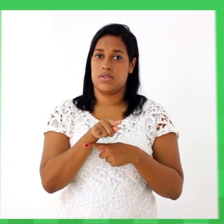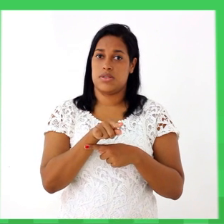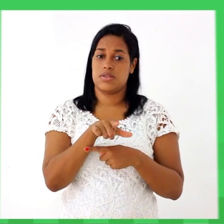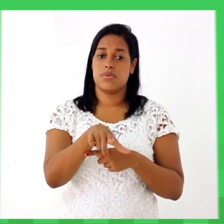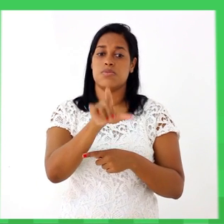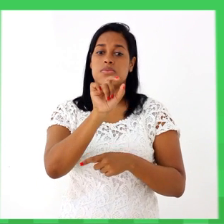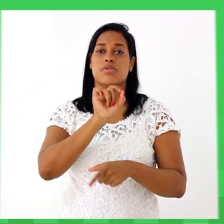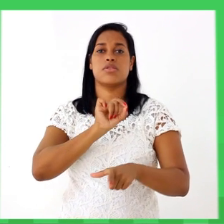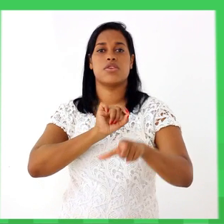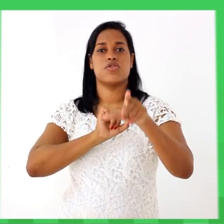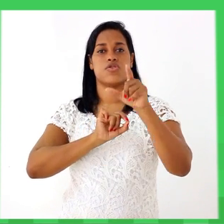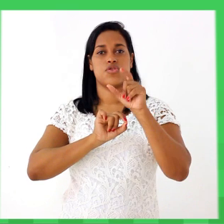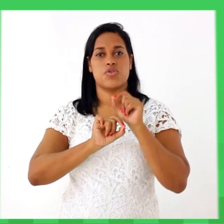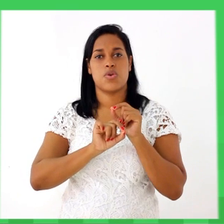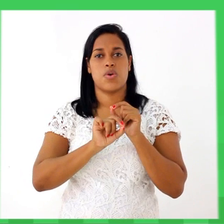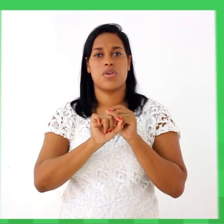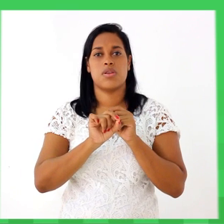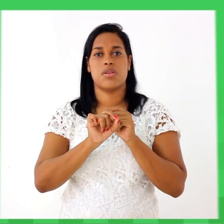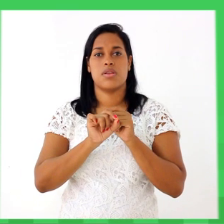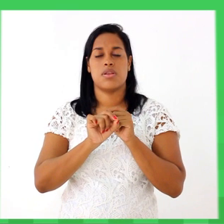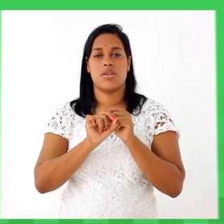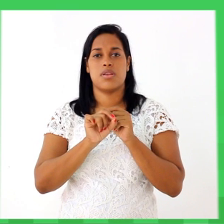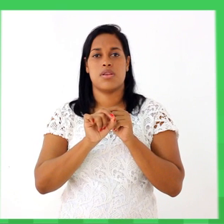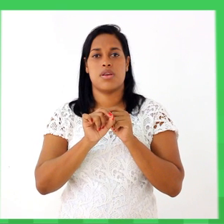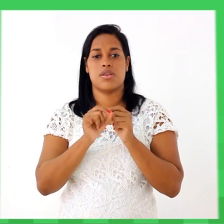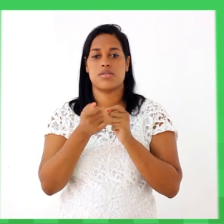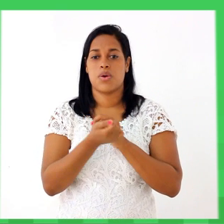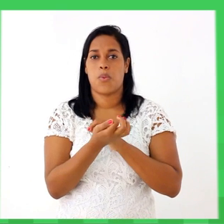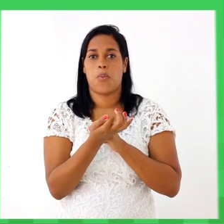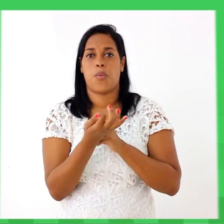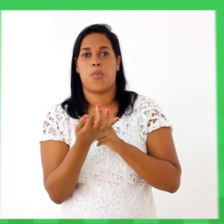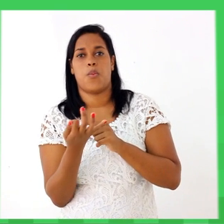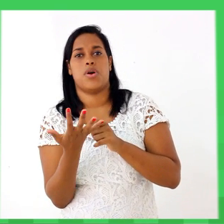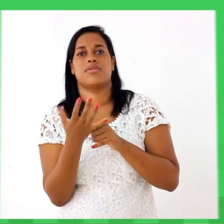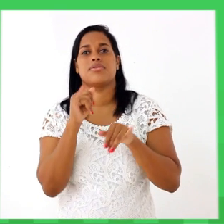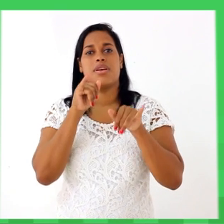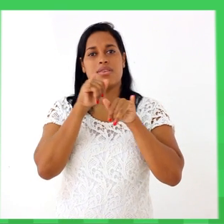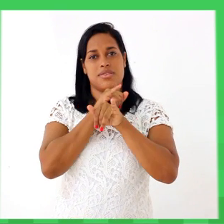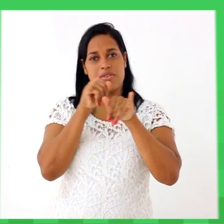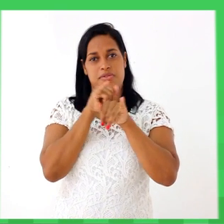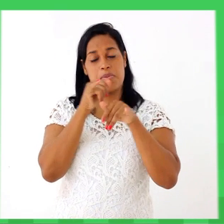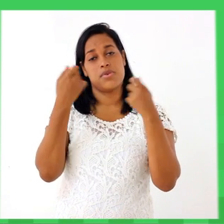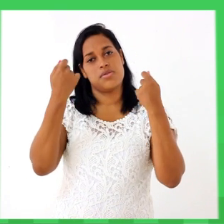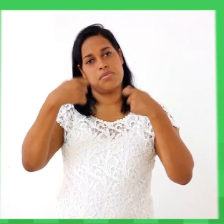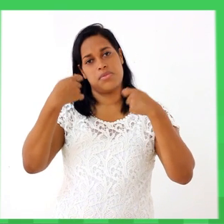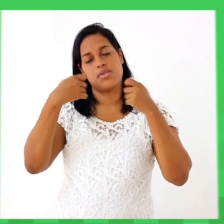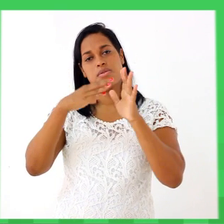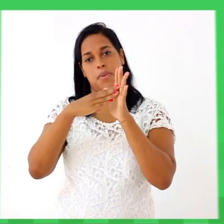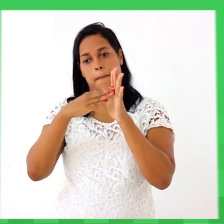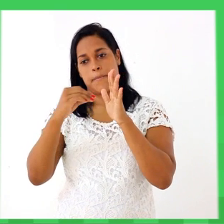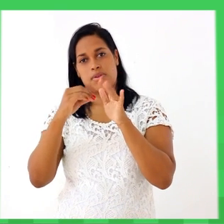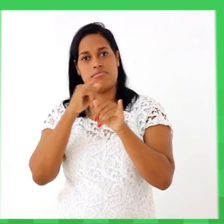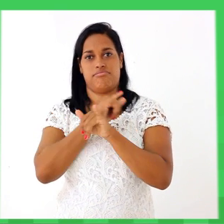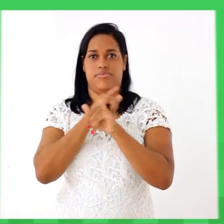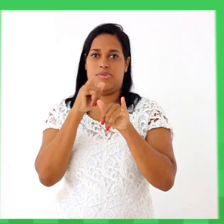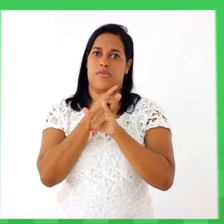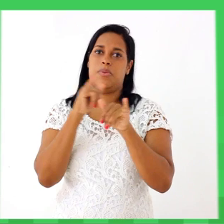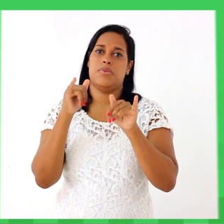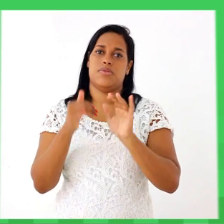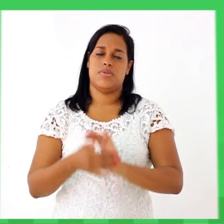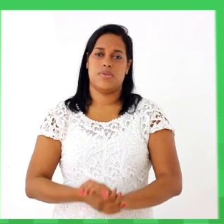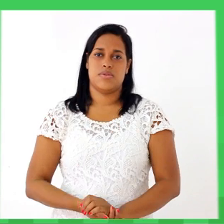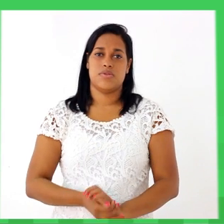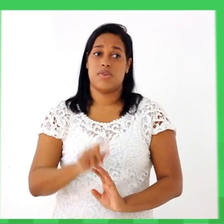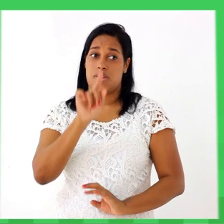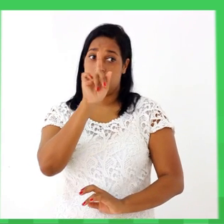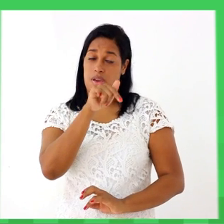determinar em qual sistema gerenciador de banco de dados nós iremos modelar essas informações. E